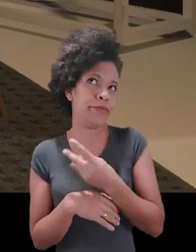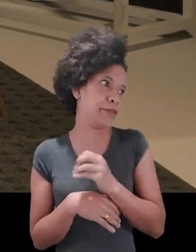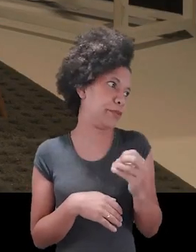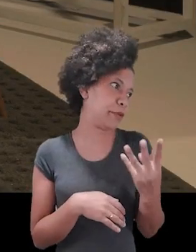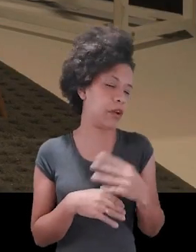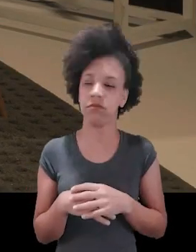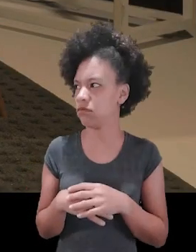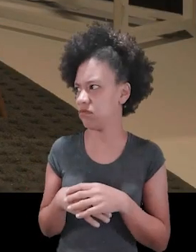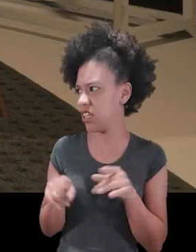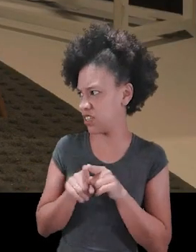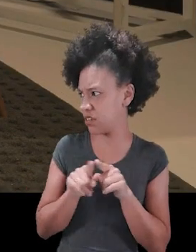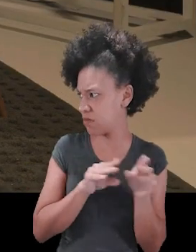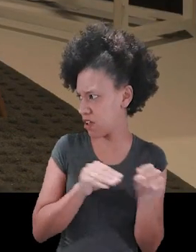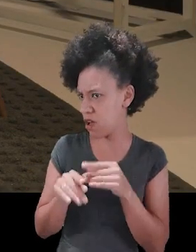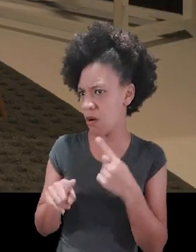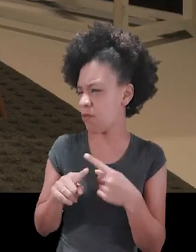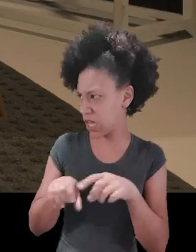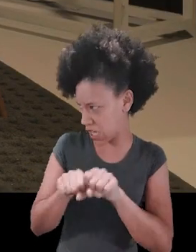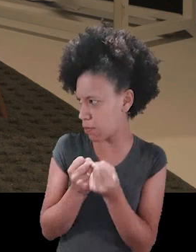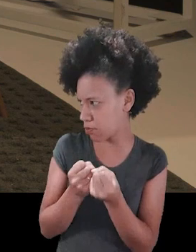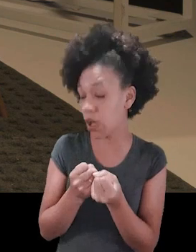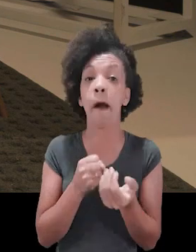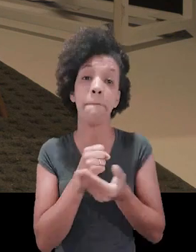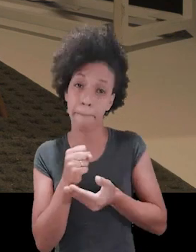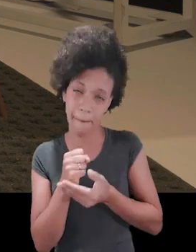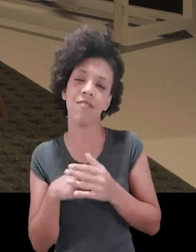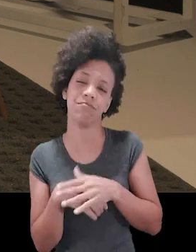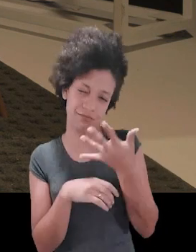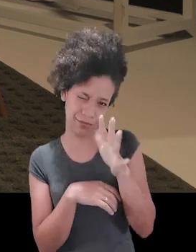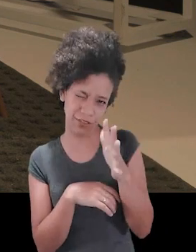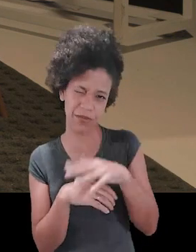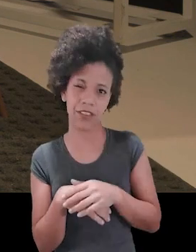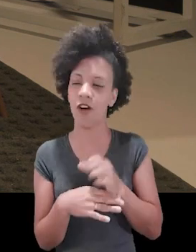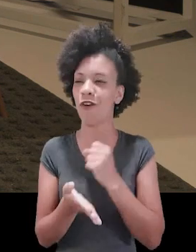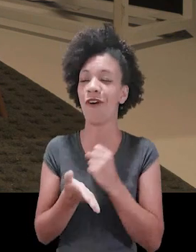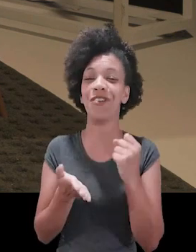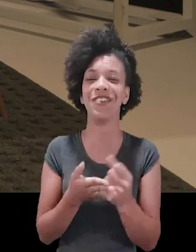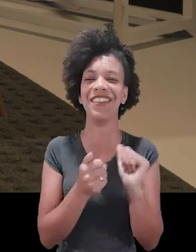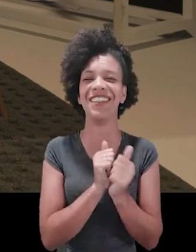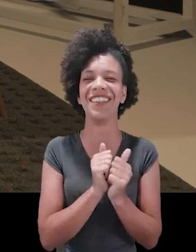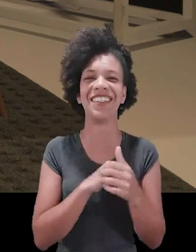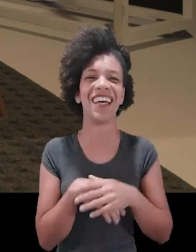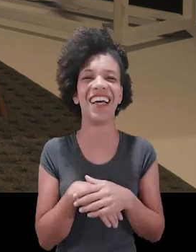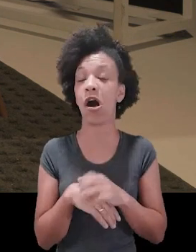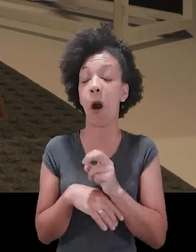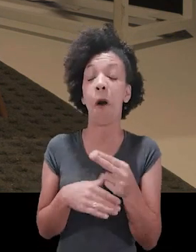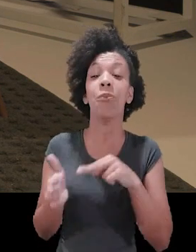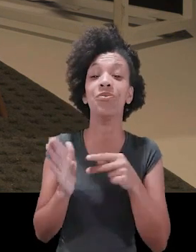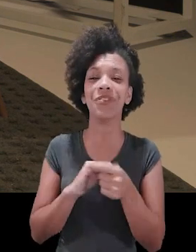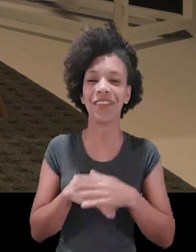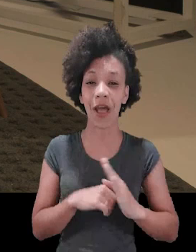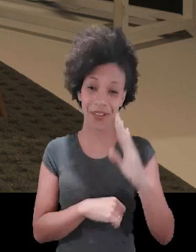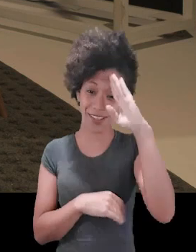dormir 4:30 efetivado que tu se contundiu é basicamente isso aí vou contratar o jogador que tá bom é efetivado ou